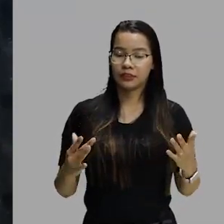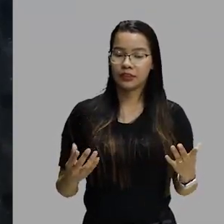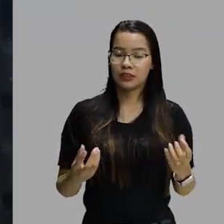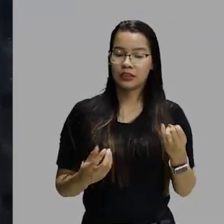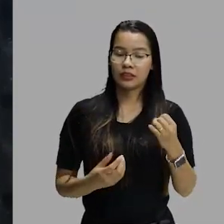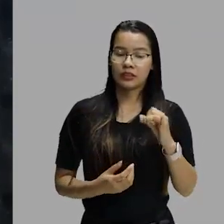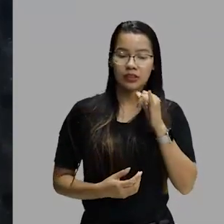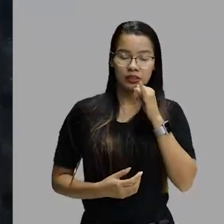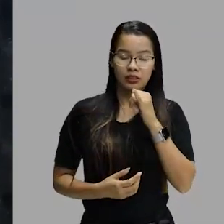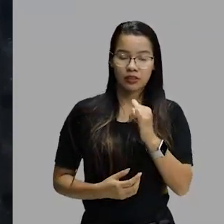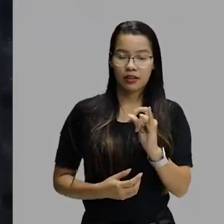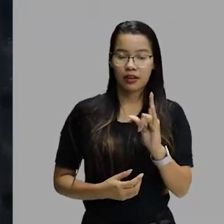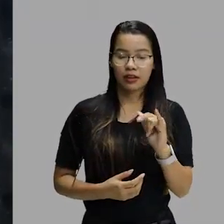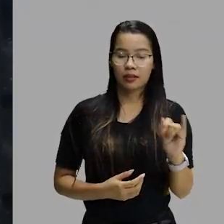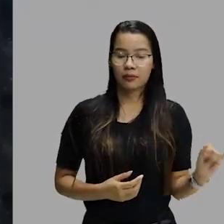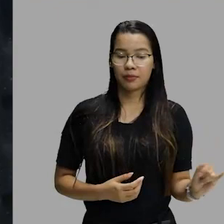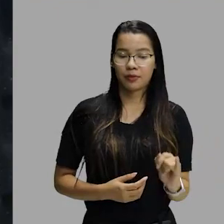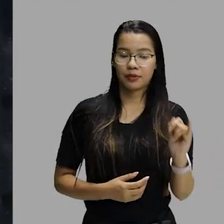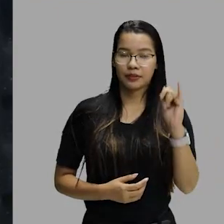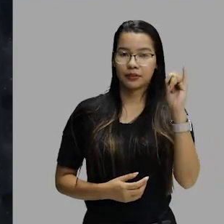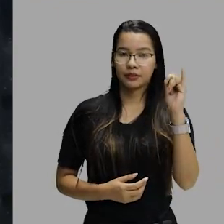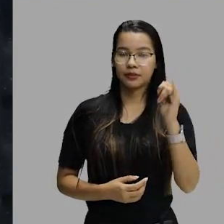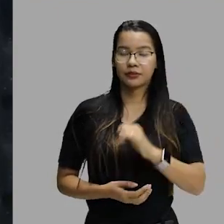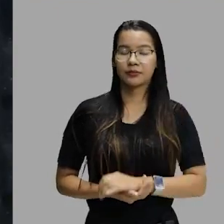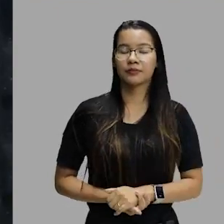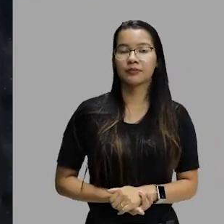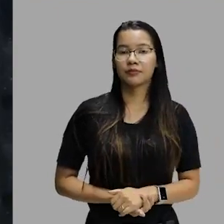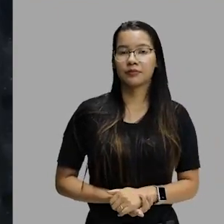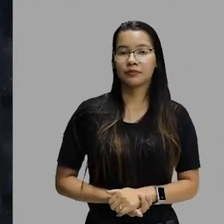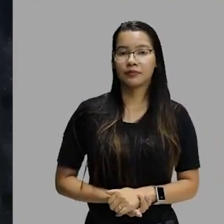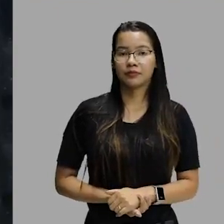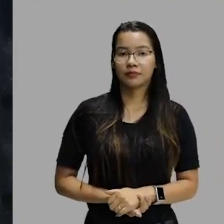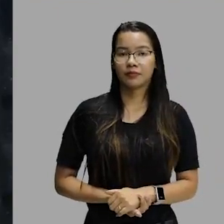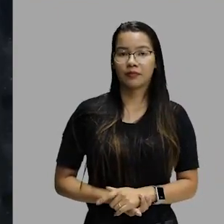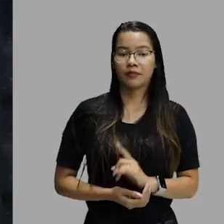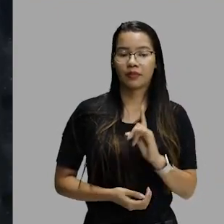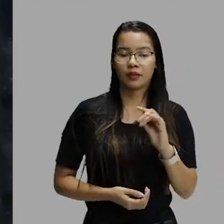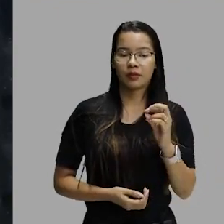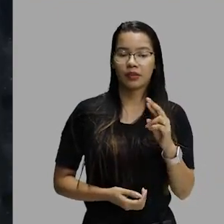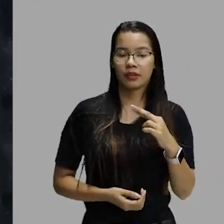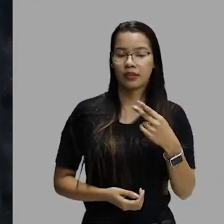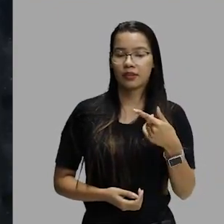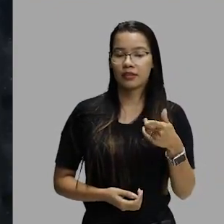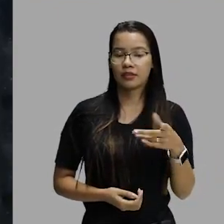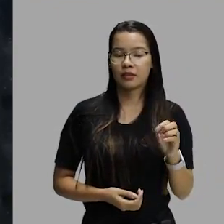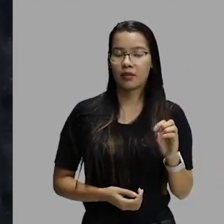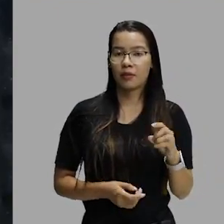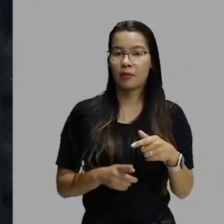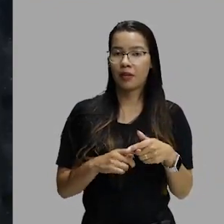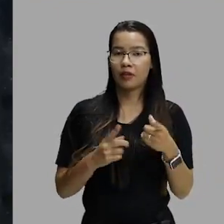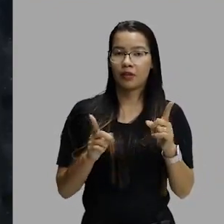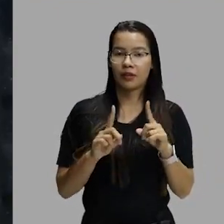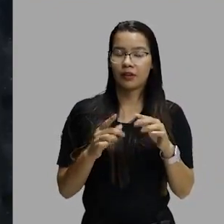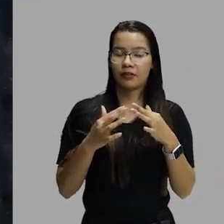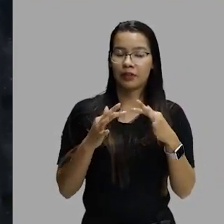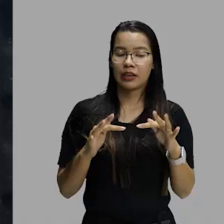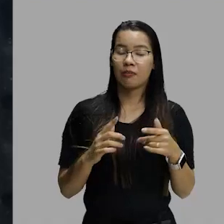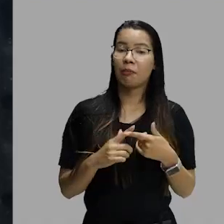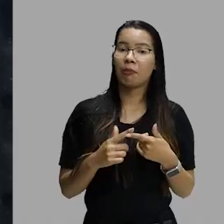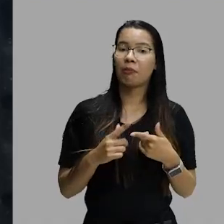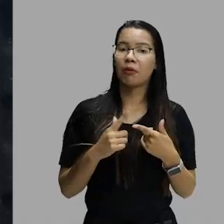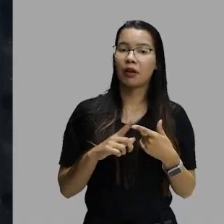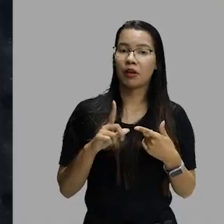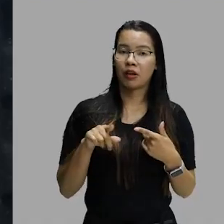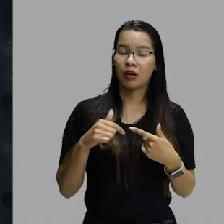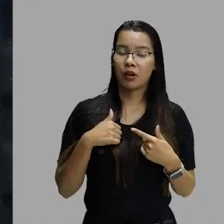é importante. É importante. É uma oração, mas não é frase. Por quê? Porque eu preciso